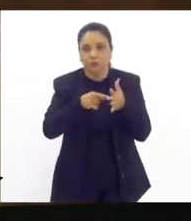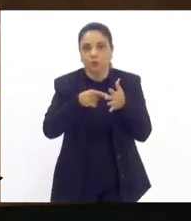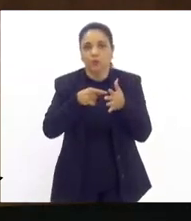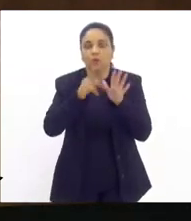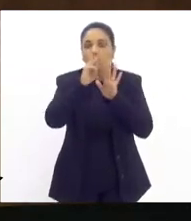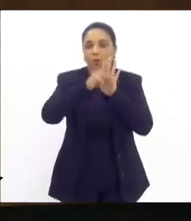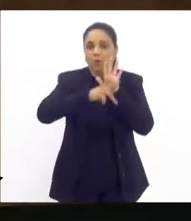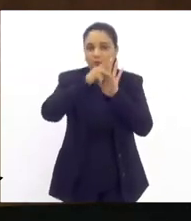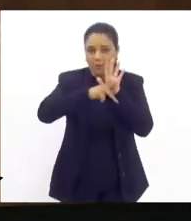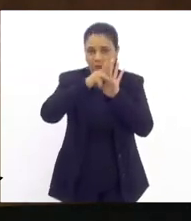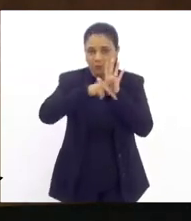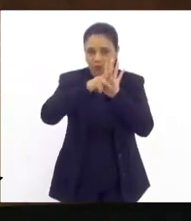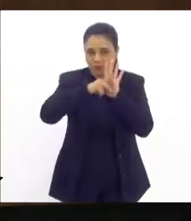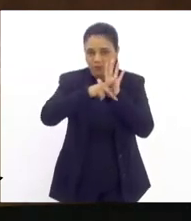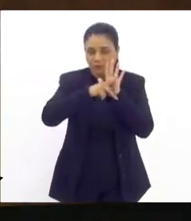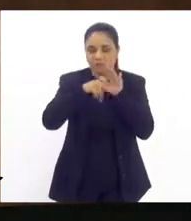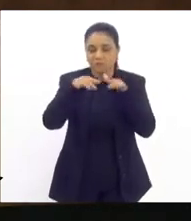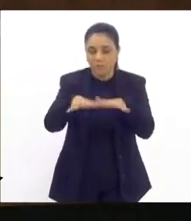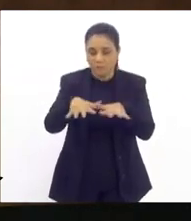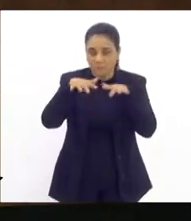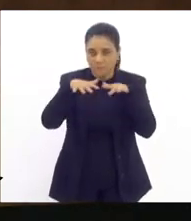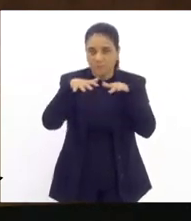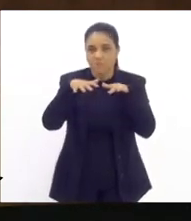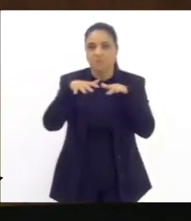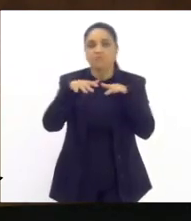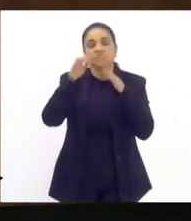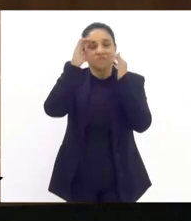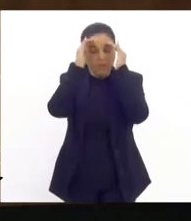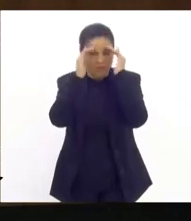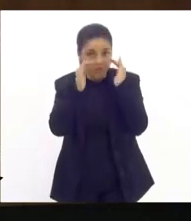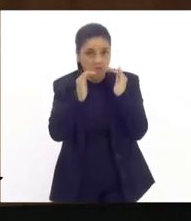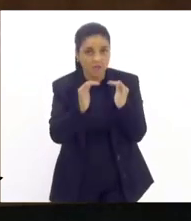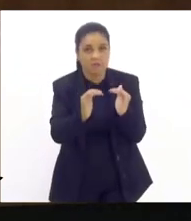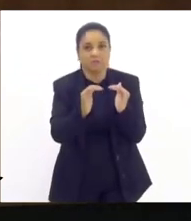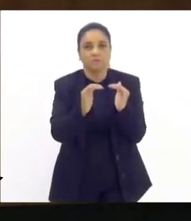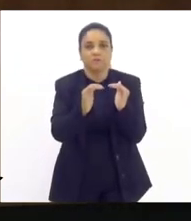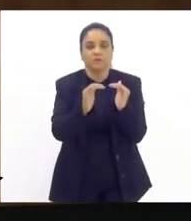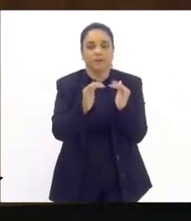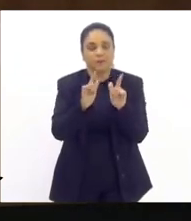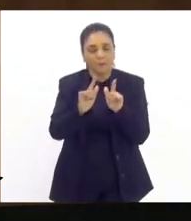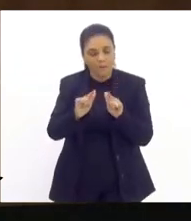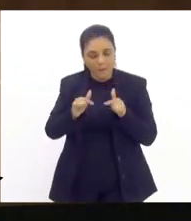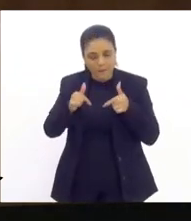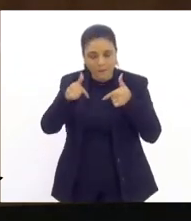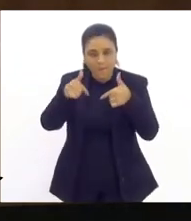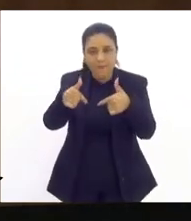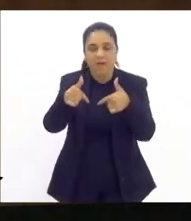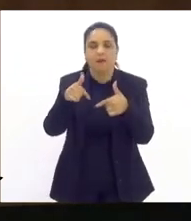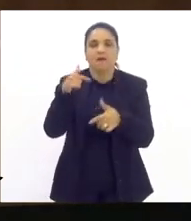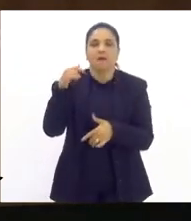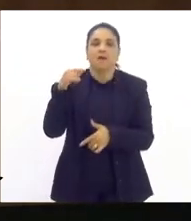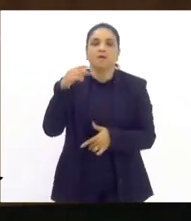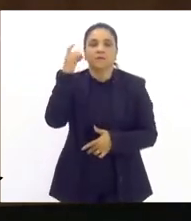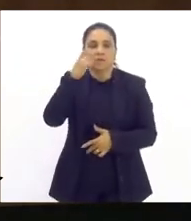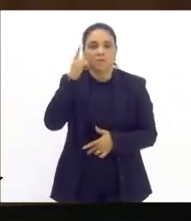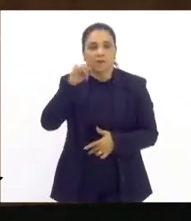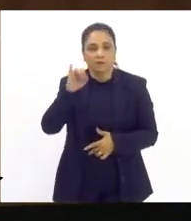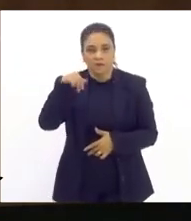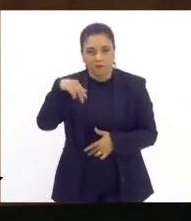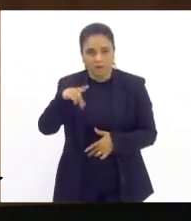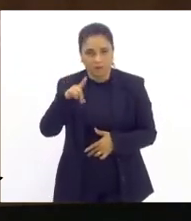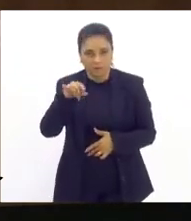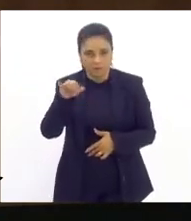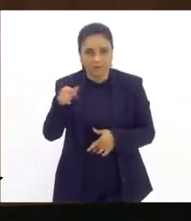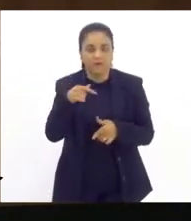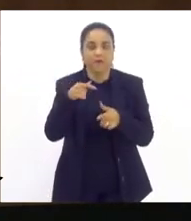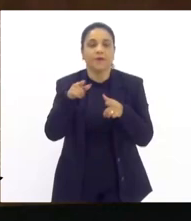para para plenária respeitando a iniciativa brilhante iniciativa deputada Índia e também iniciativa anterior de